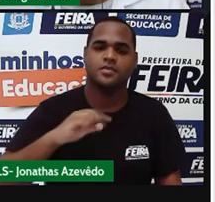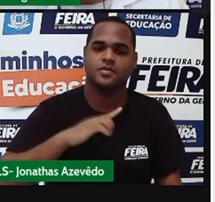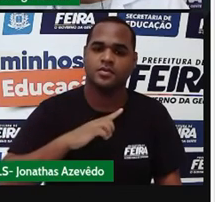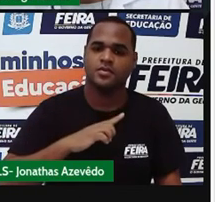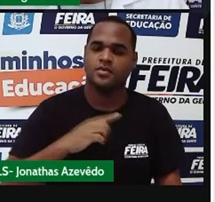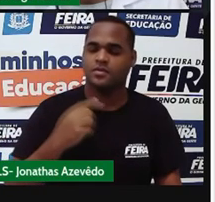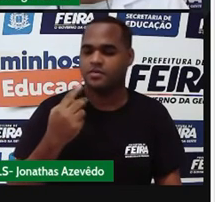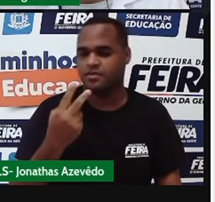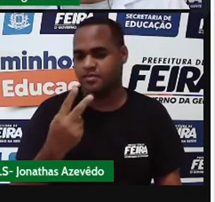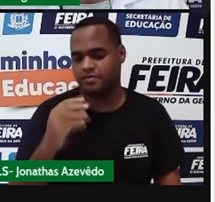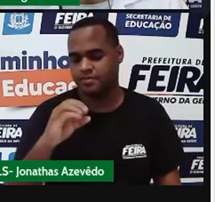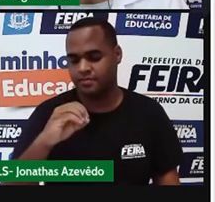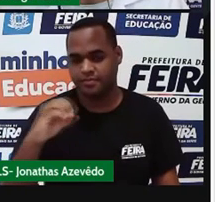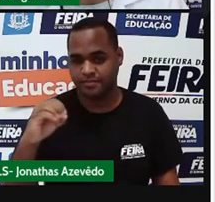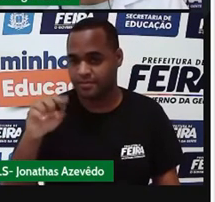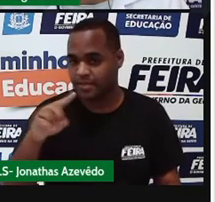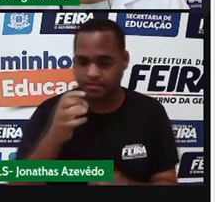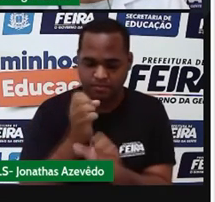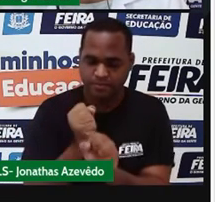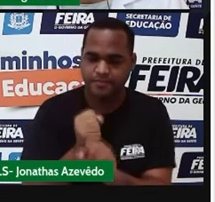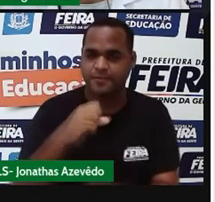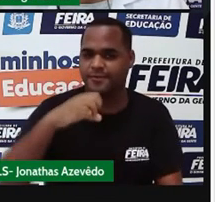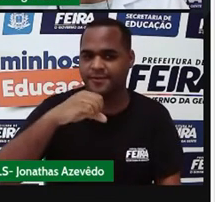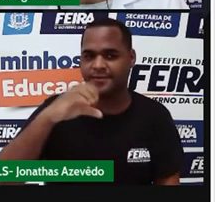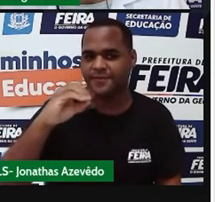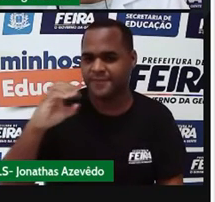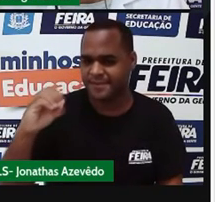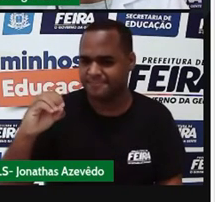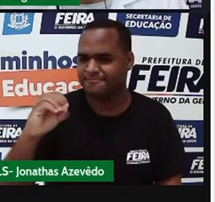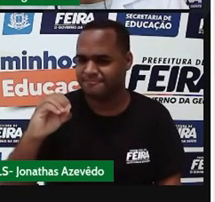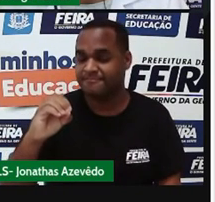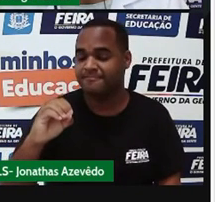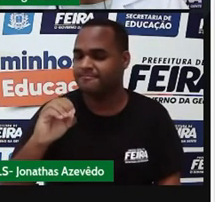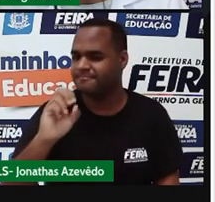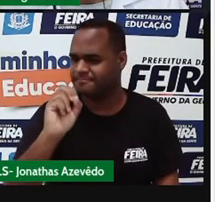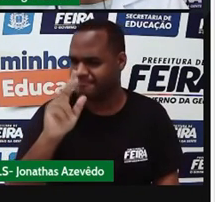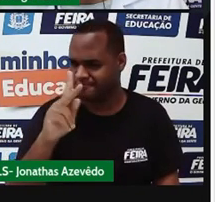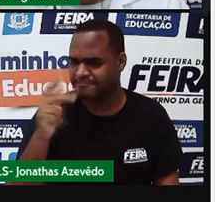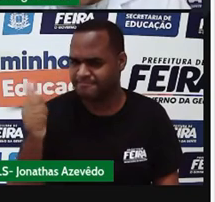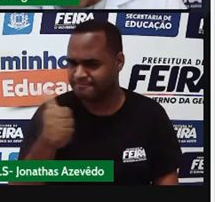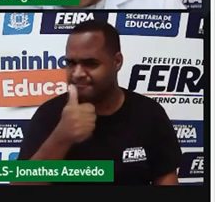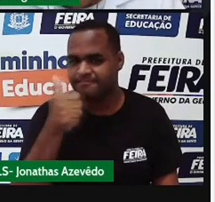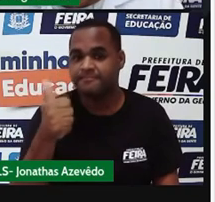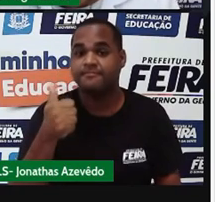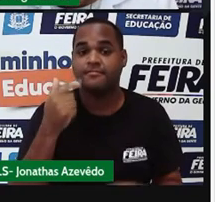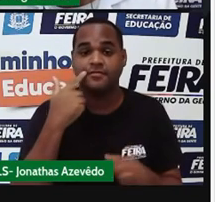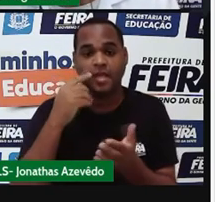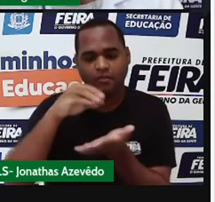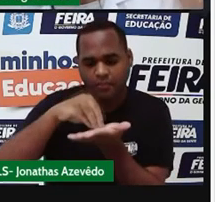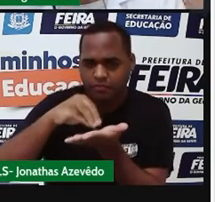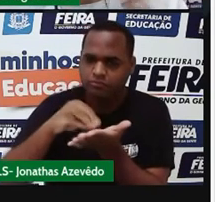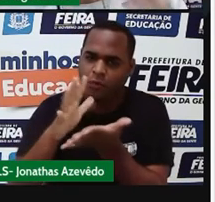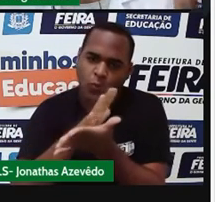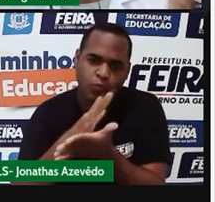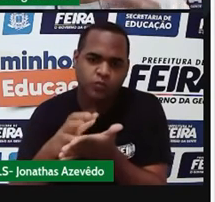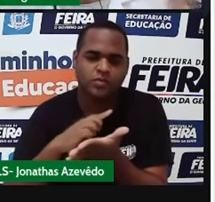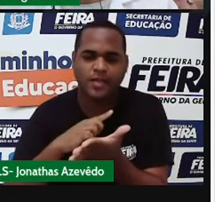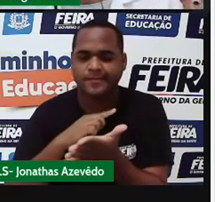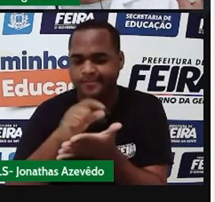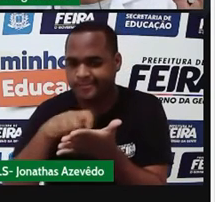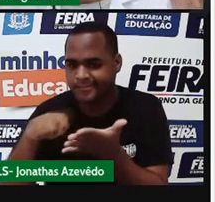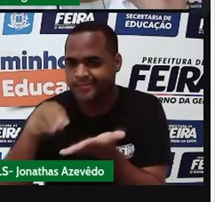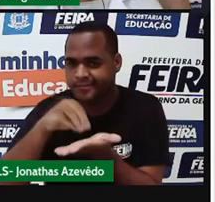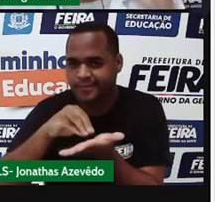iria ficar 900 tá bom bom então fazendo o resto da E se a gente fizesse